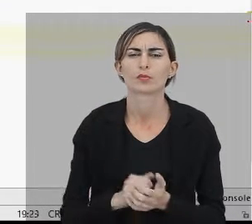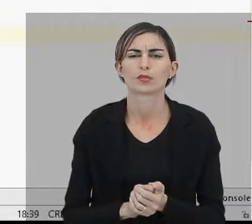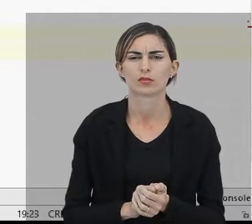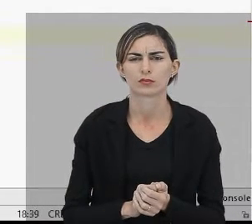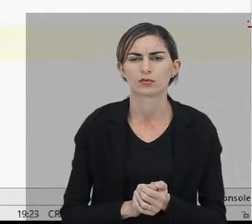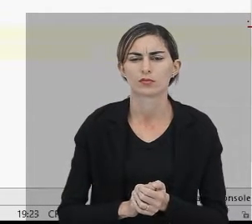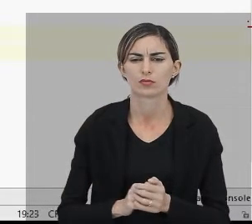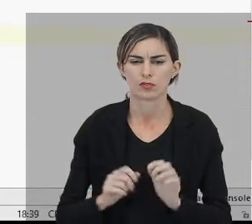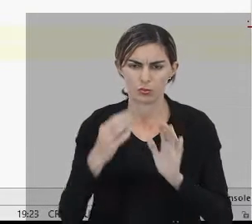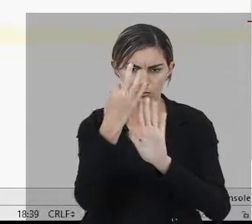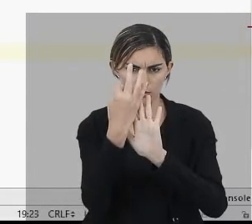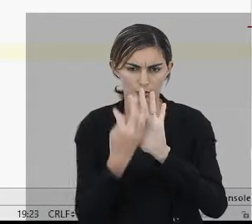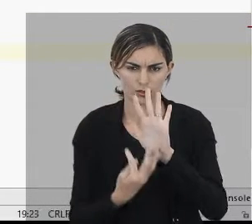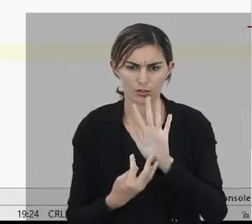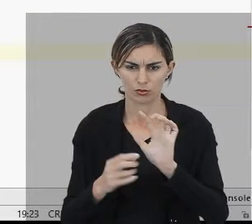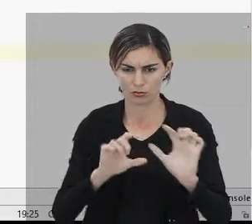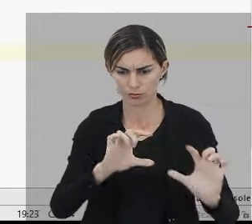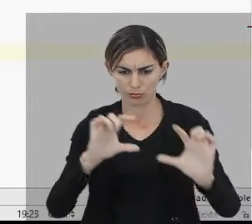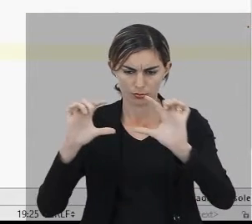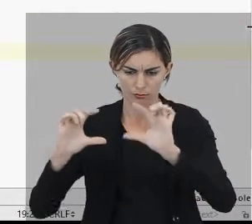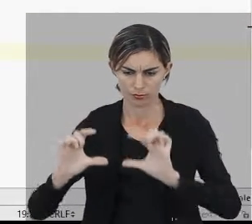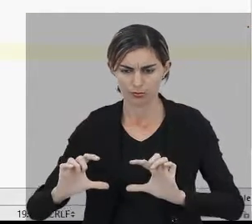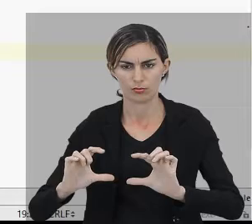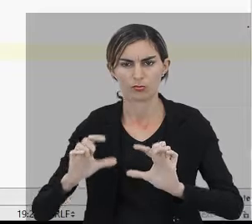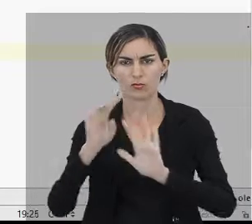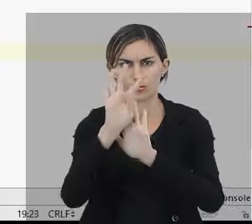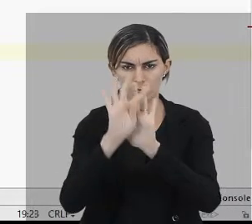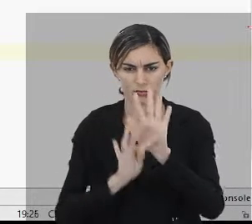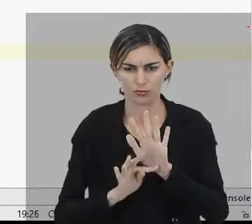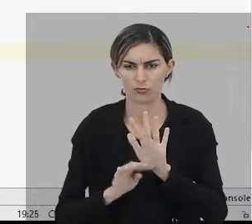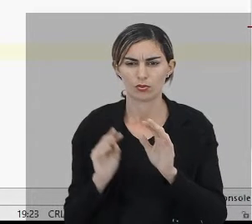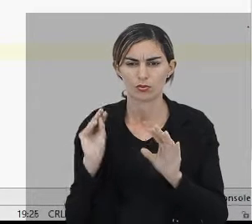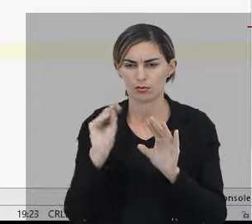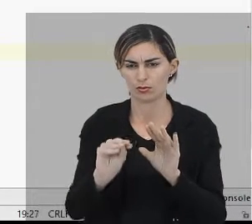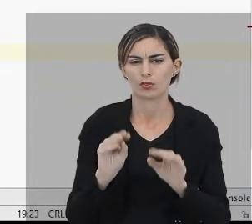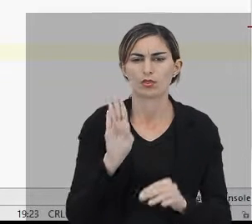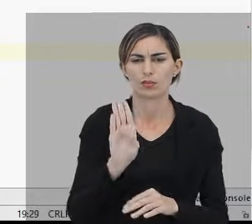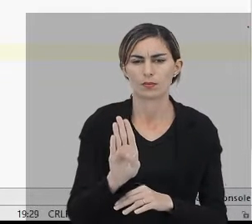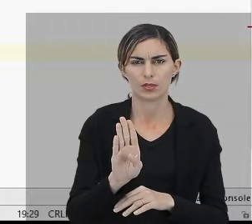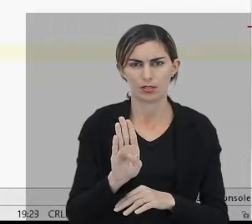vou setar o texto. Vou colocar B